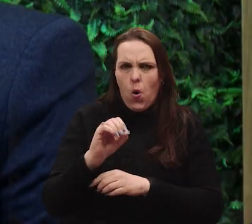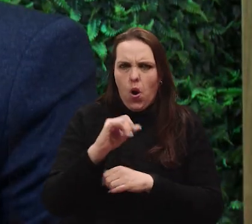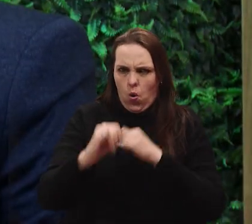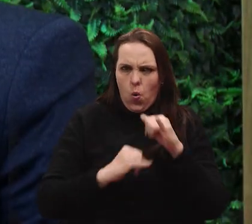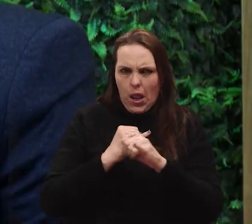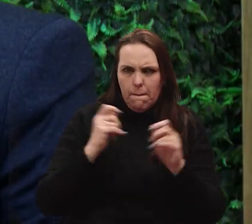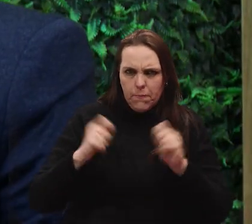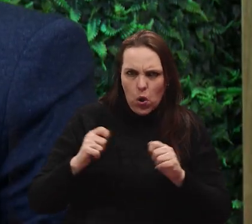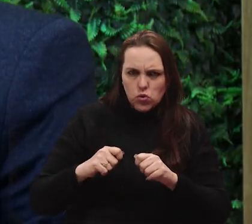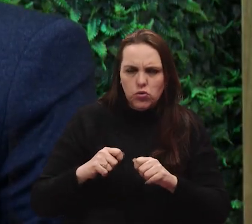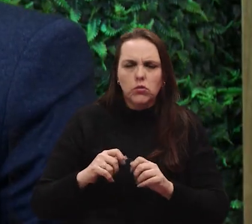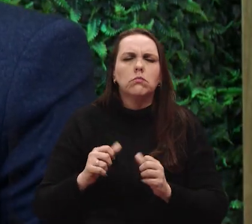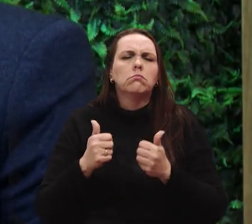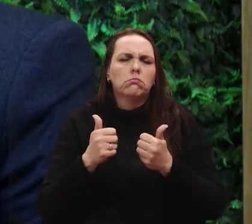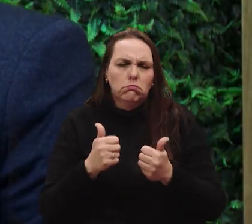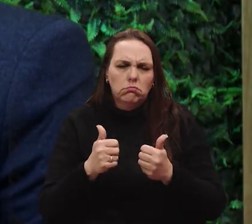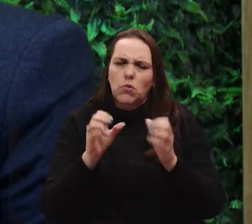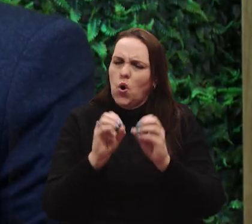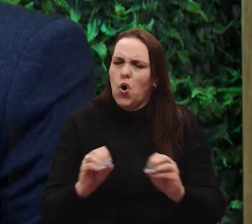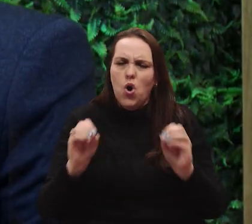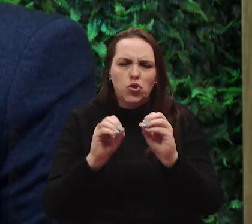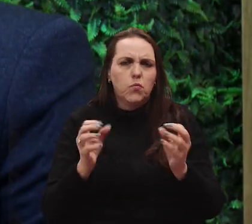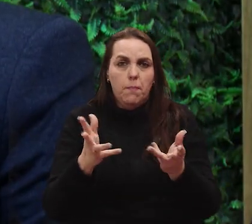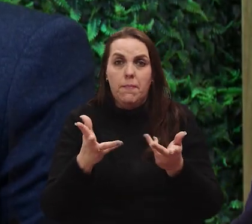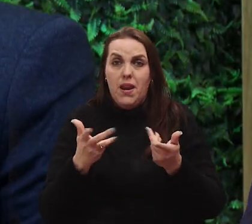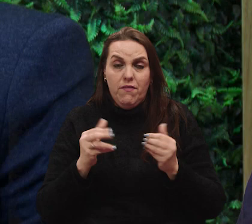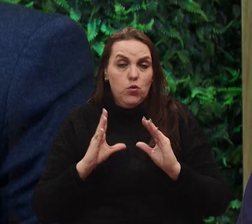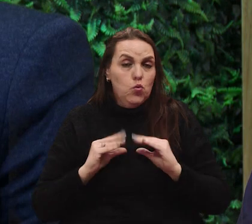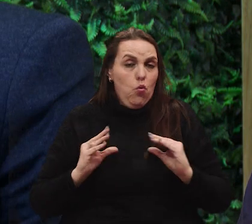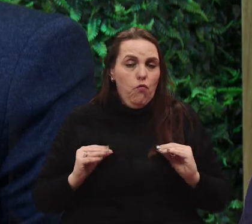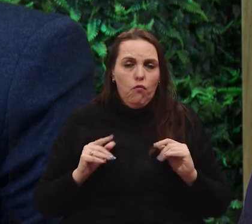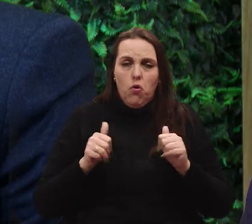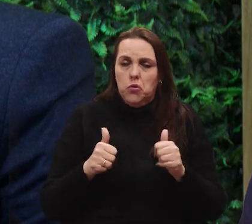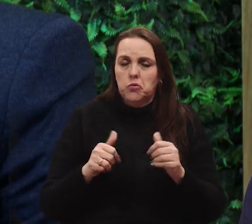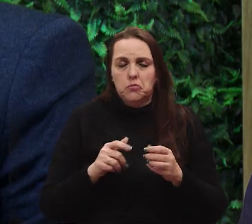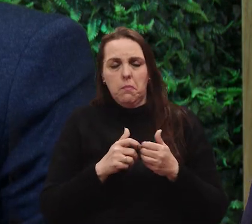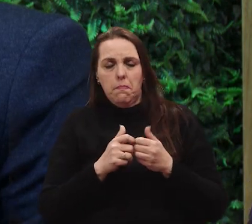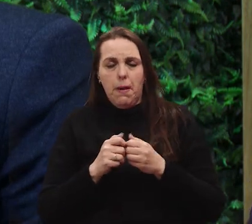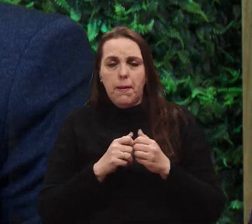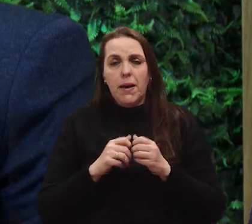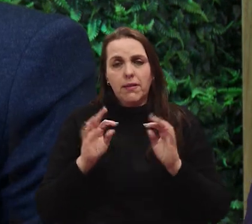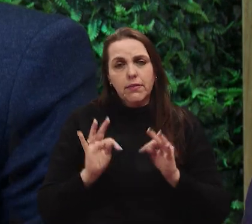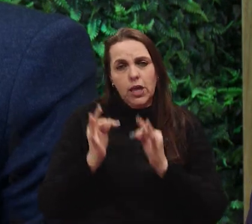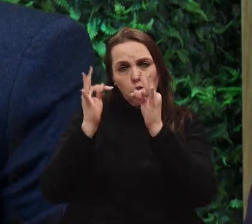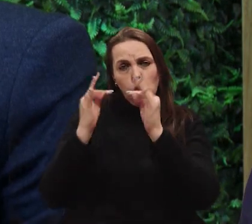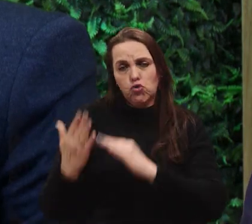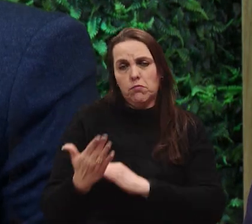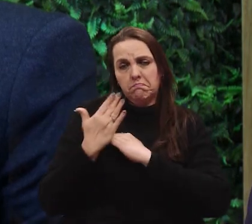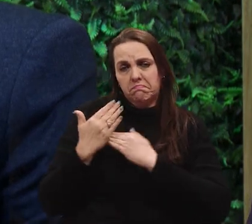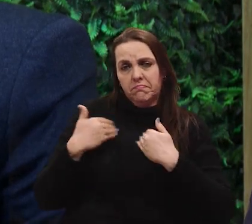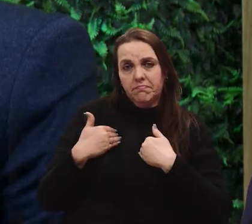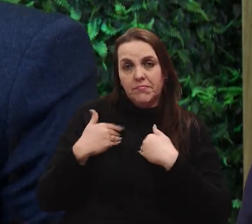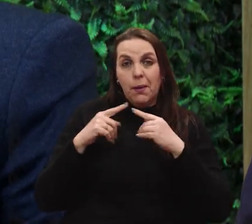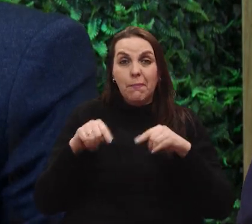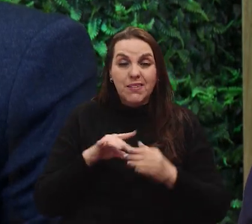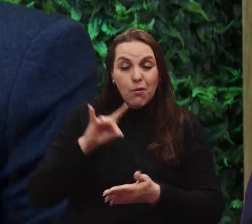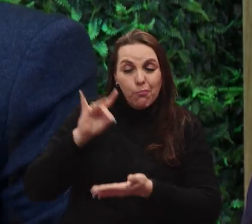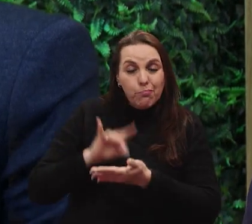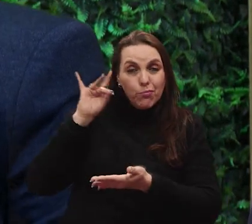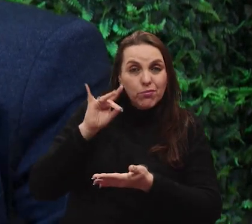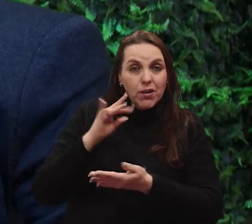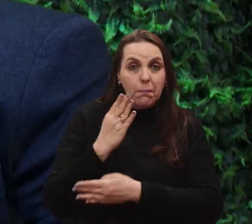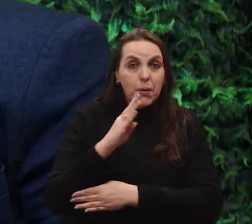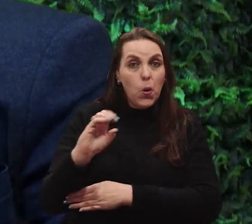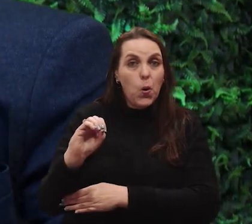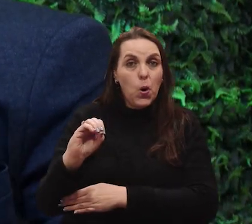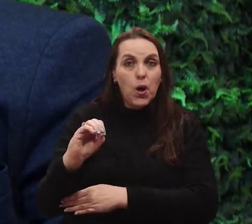fazer, ótimo. É uma maravilha isso aí. É um conforto a mais, né? Vamos usar a tecnologia a nosso favor. Mas até validar o